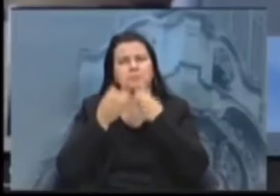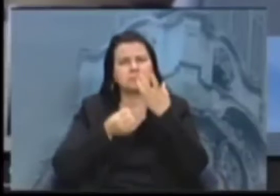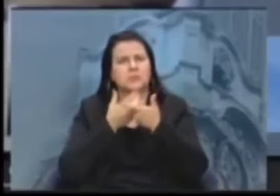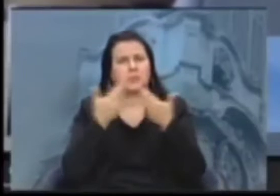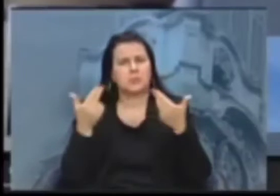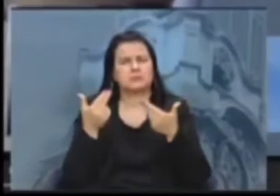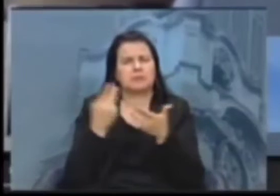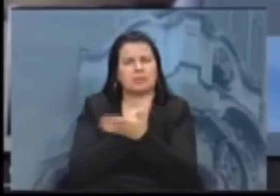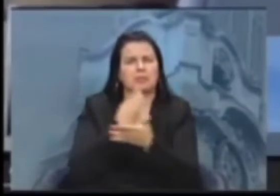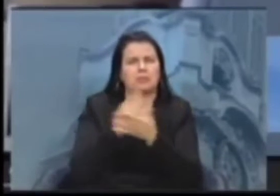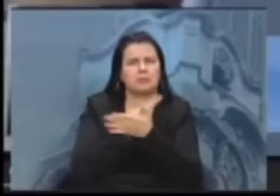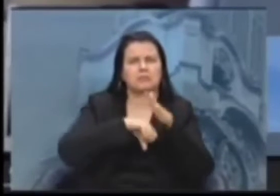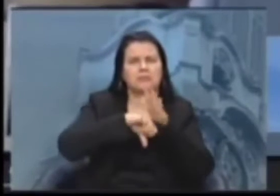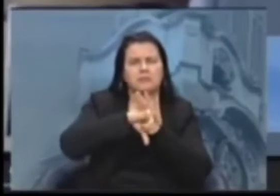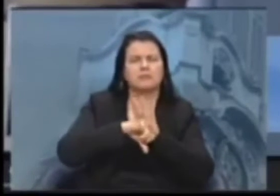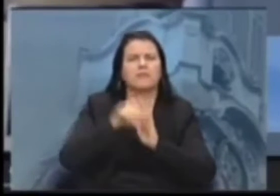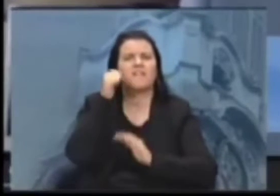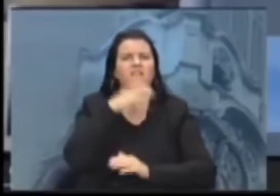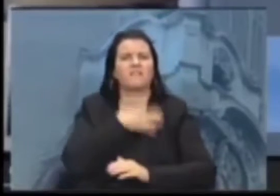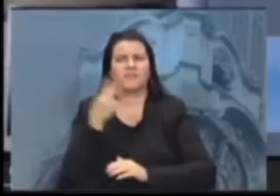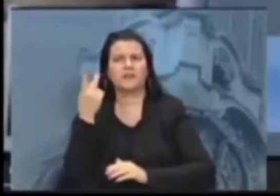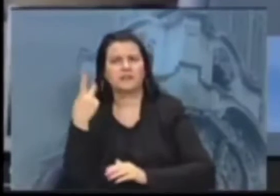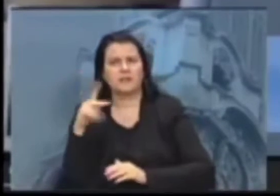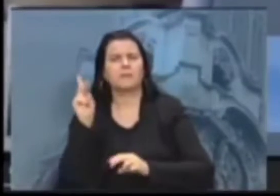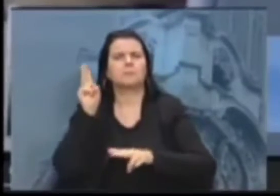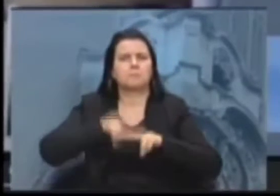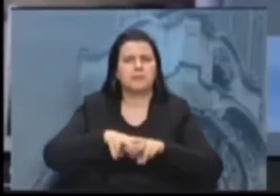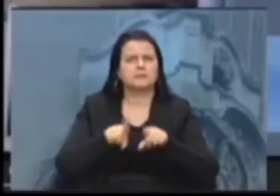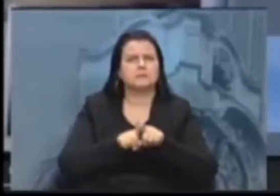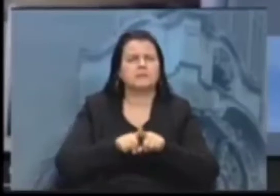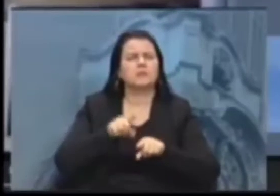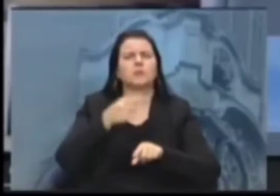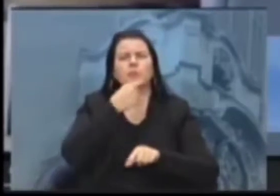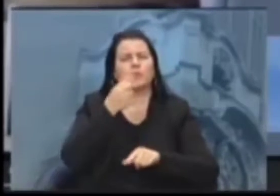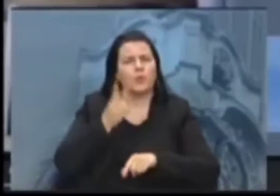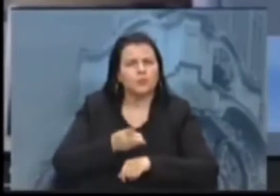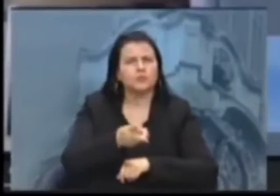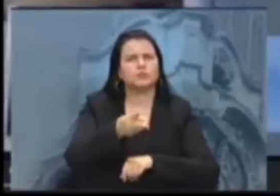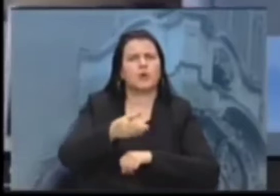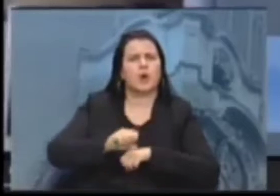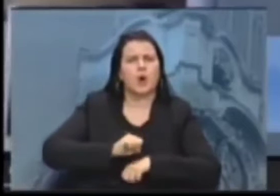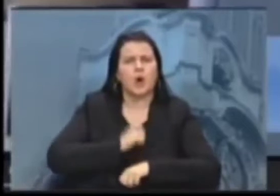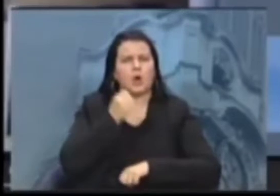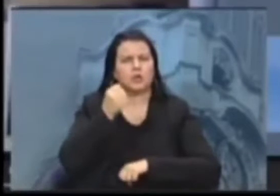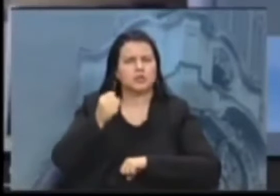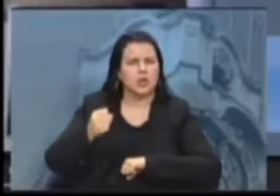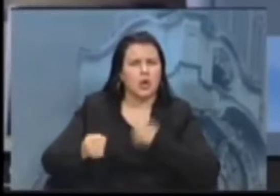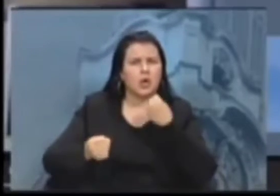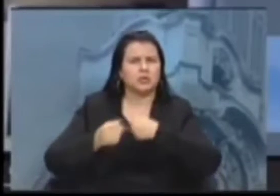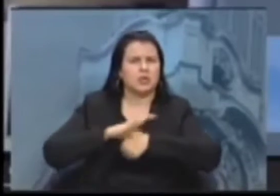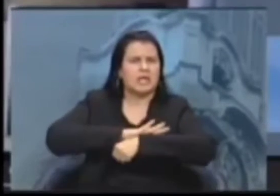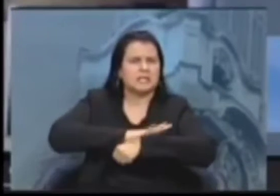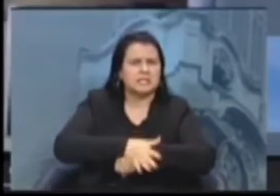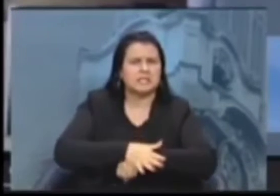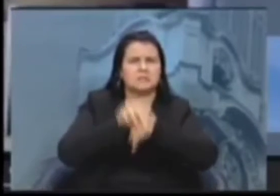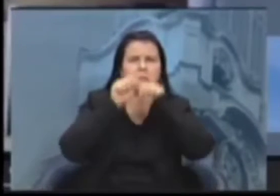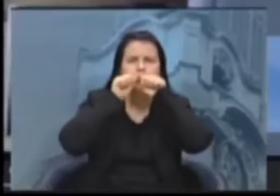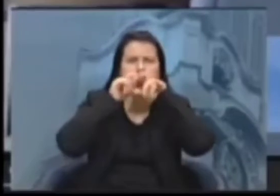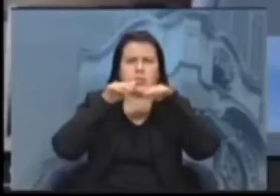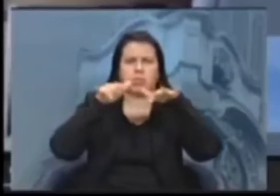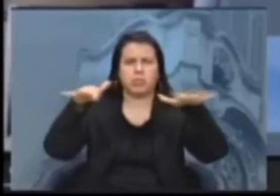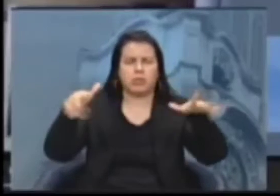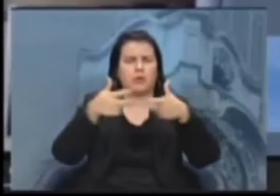ele segue propagando o discurso de ódio, propagando discursos racistas e